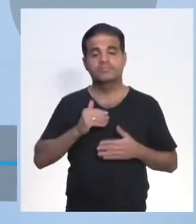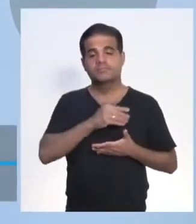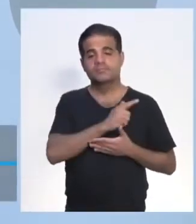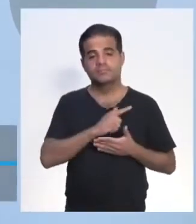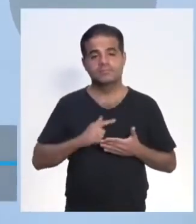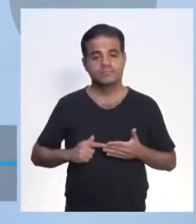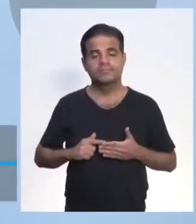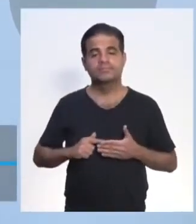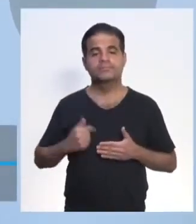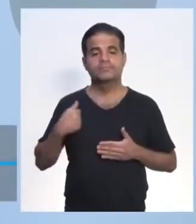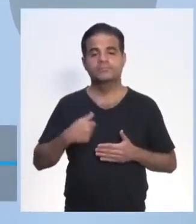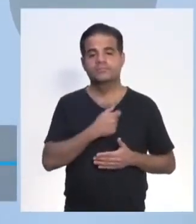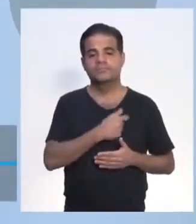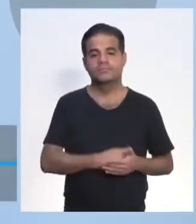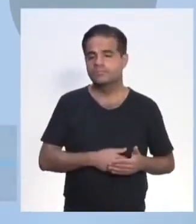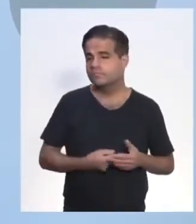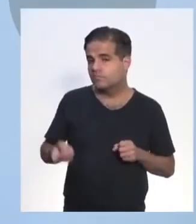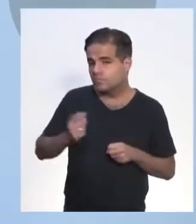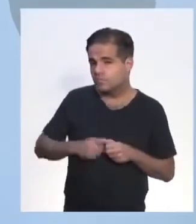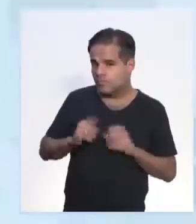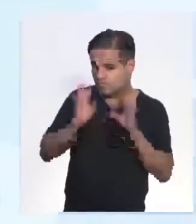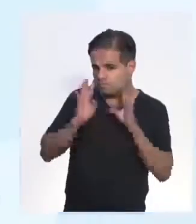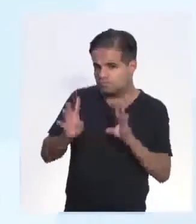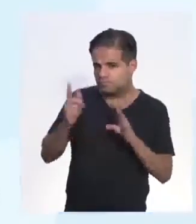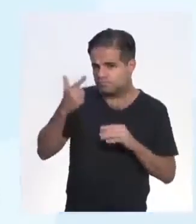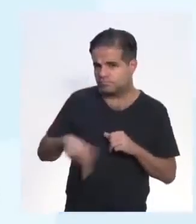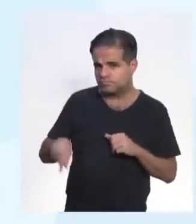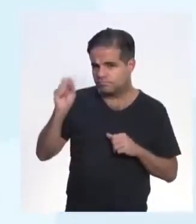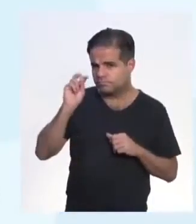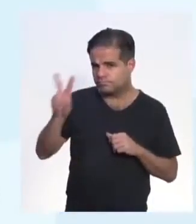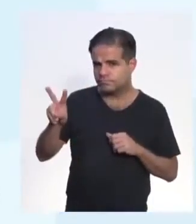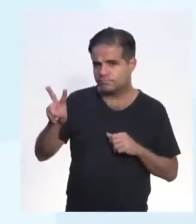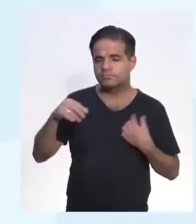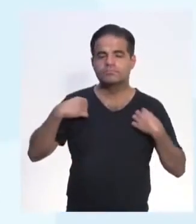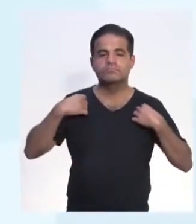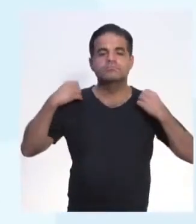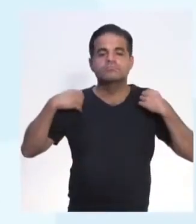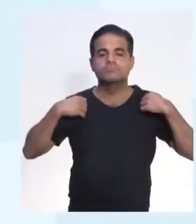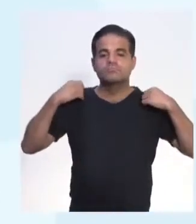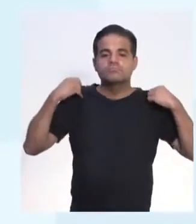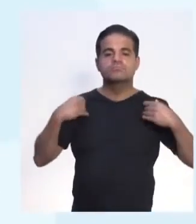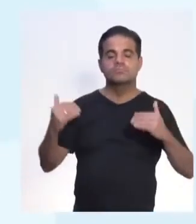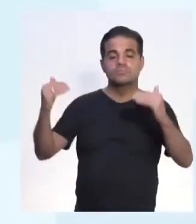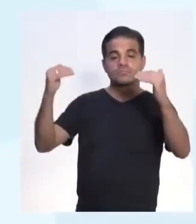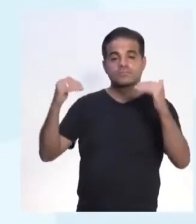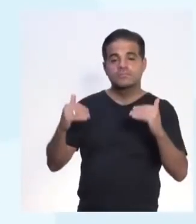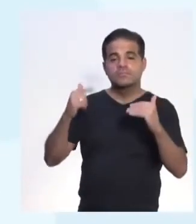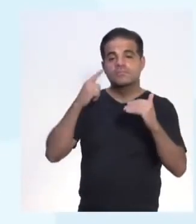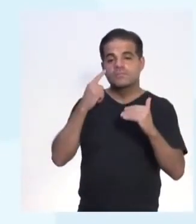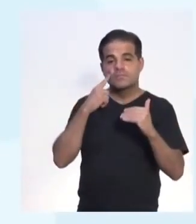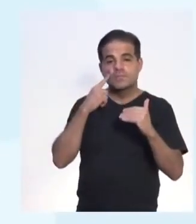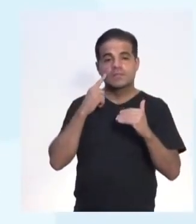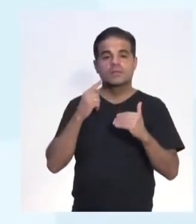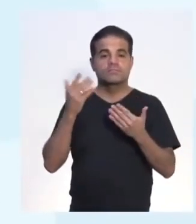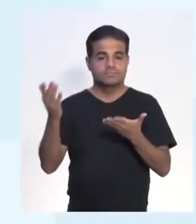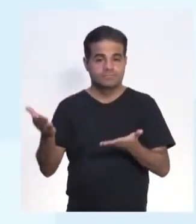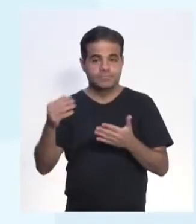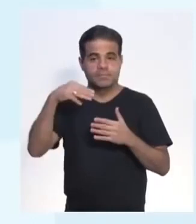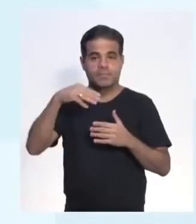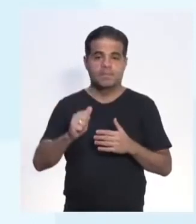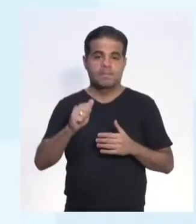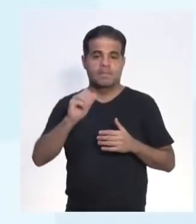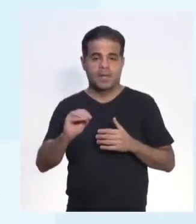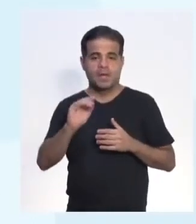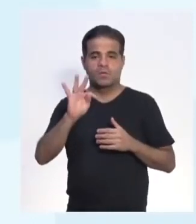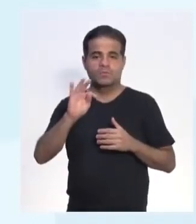governo chinês. Vamos voltar na imagem, mais uma vez? Então, na imagem abaixo, Mao Tse-tung proclamou